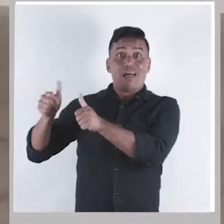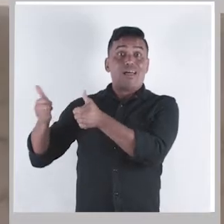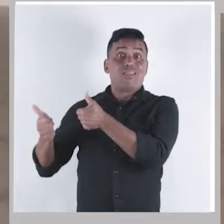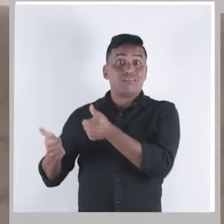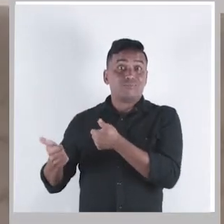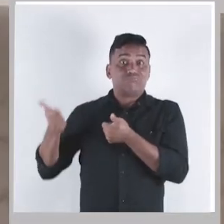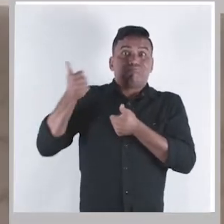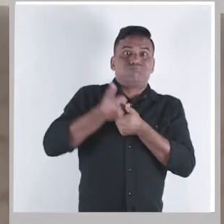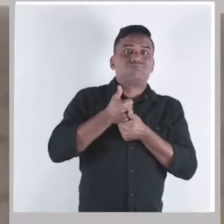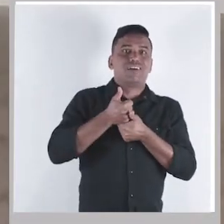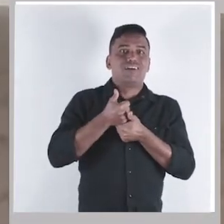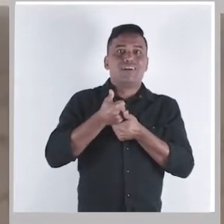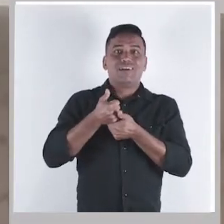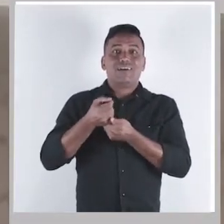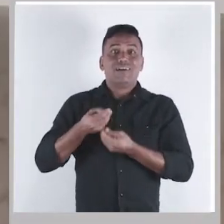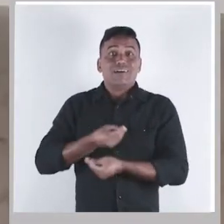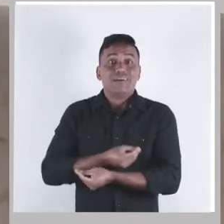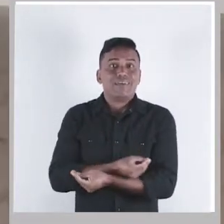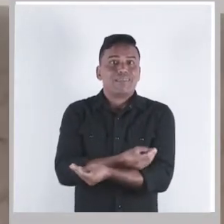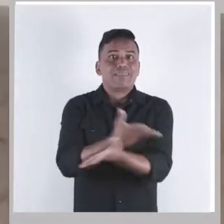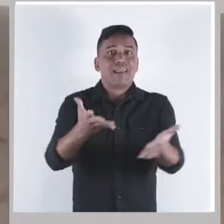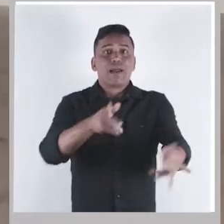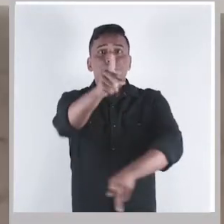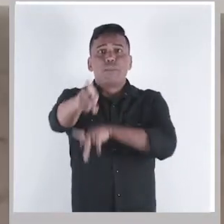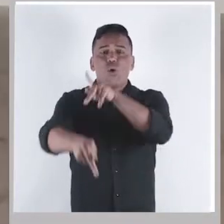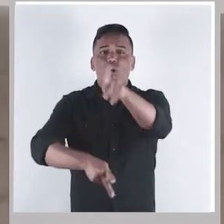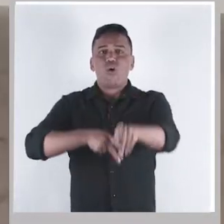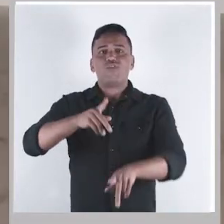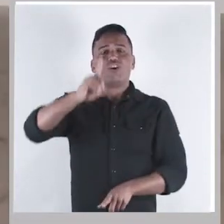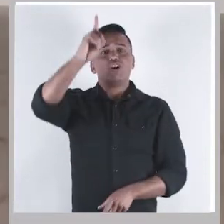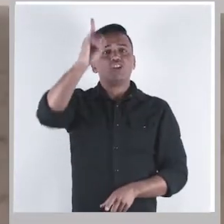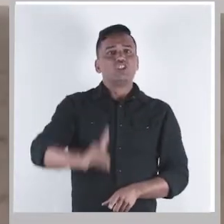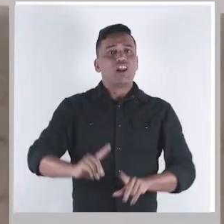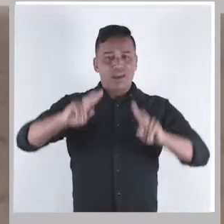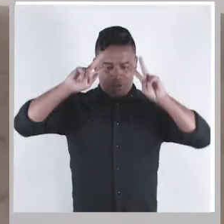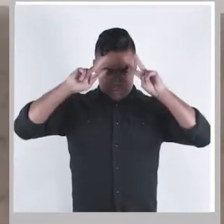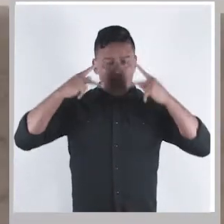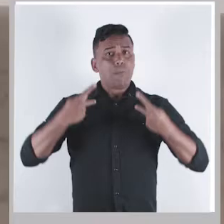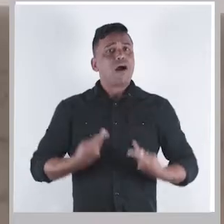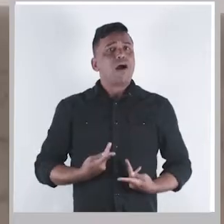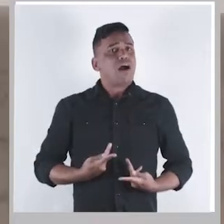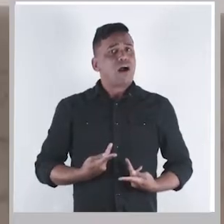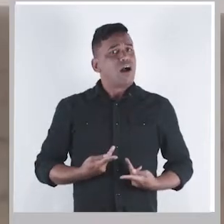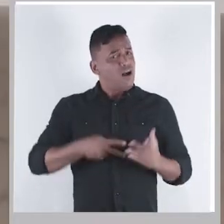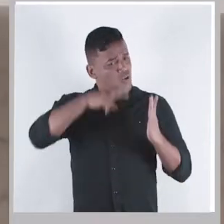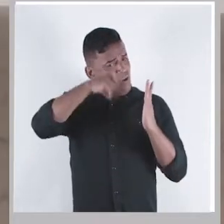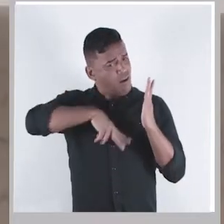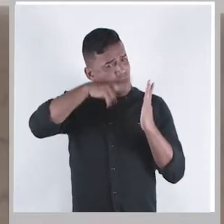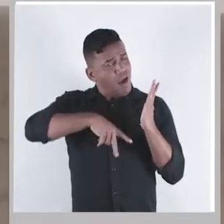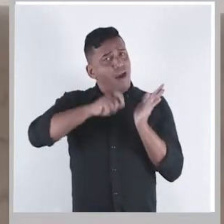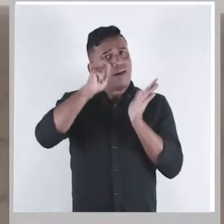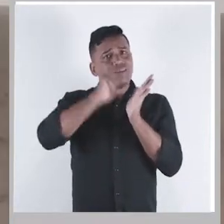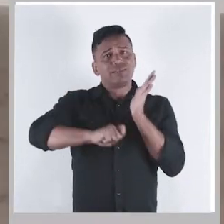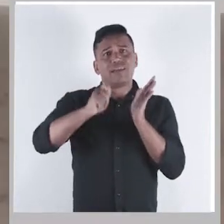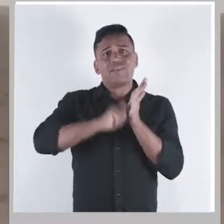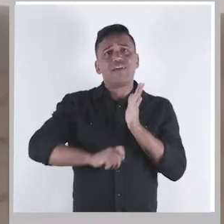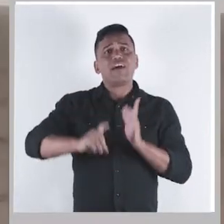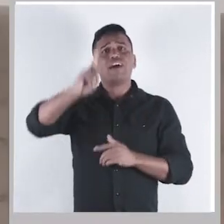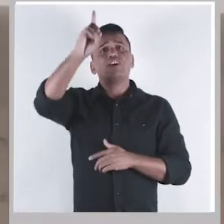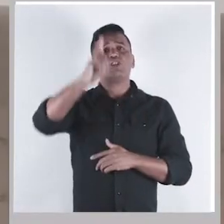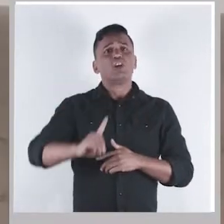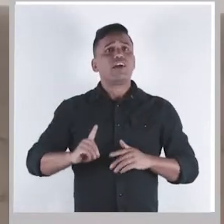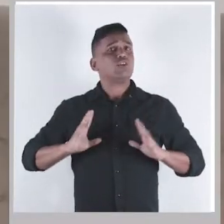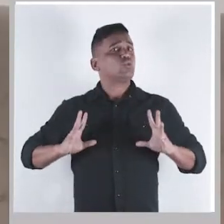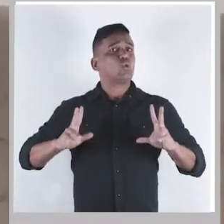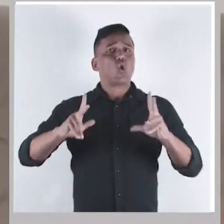faz algo que é muito legal nas suas redes, que é a leitura, né, das crônicas. Tem a